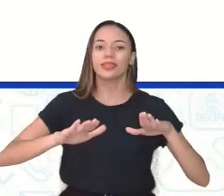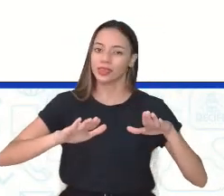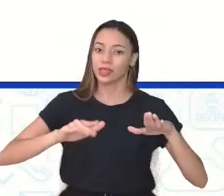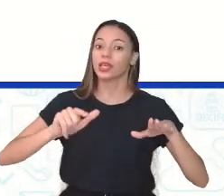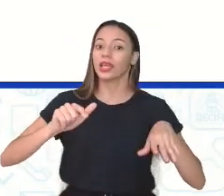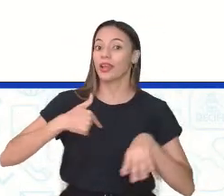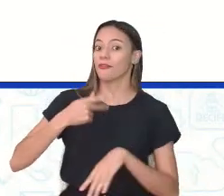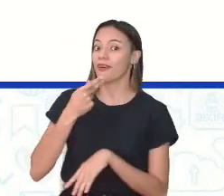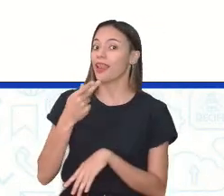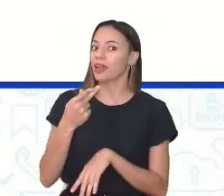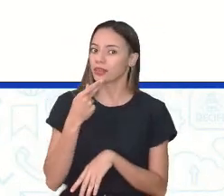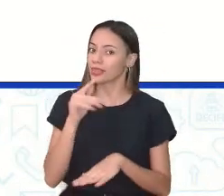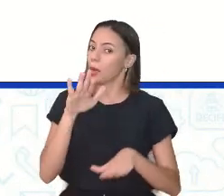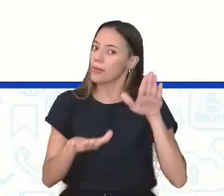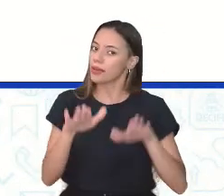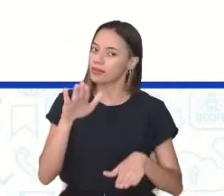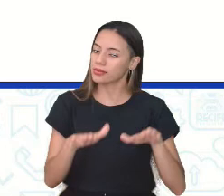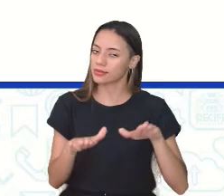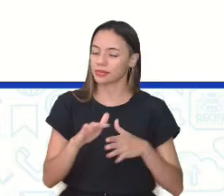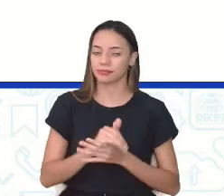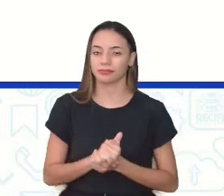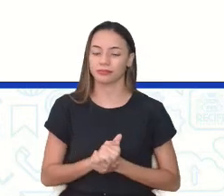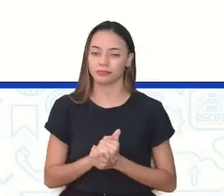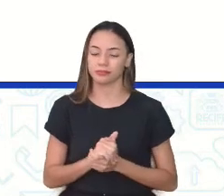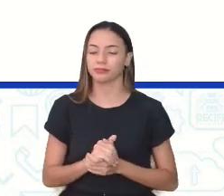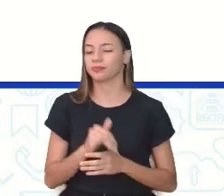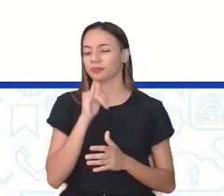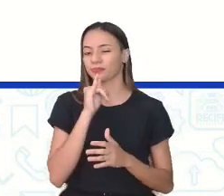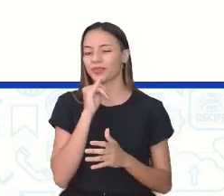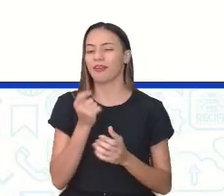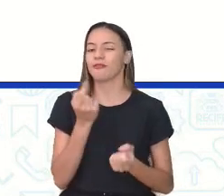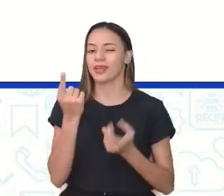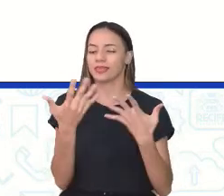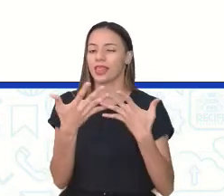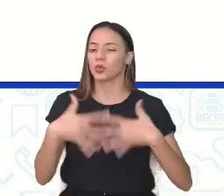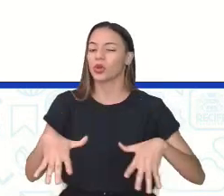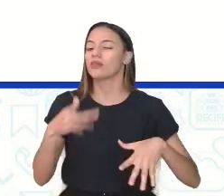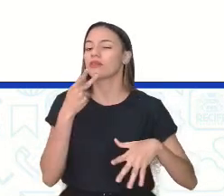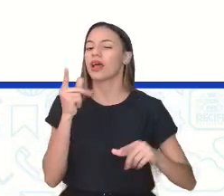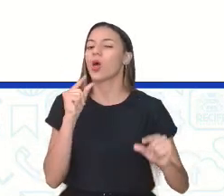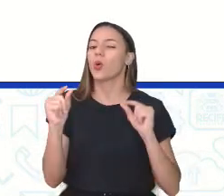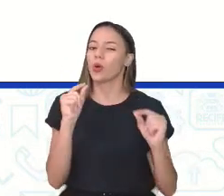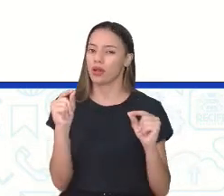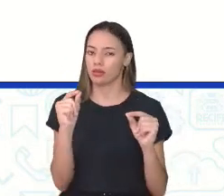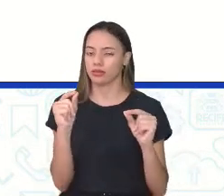Por exemplo, a gente muitas vezes é natural falar a